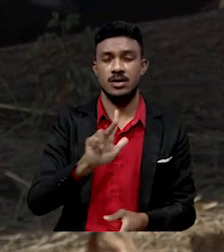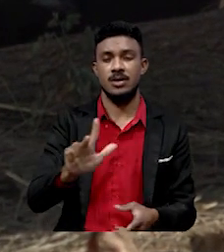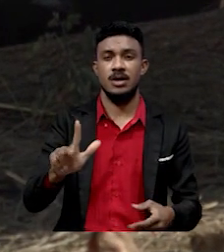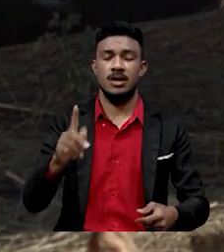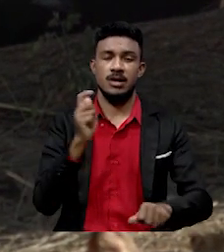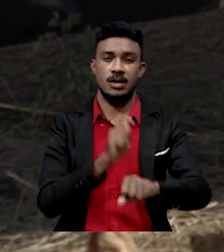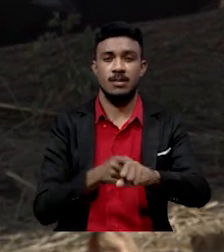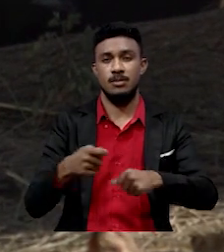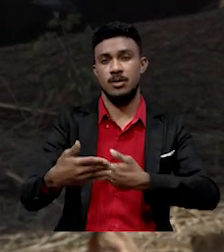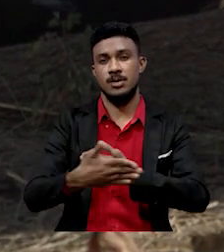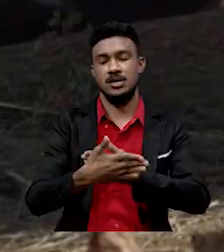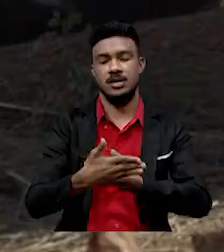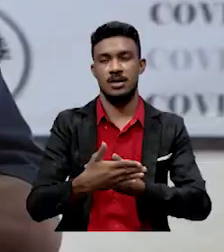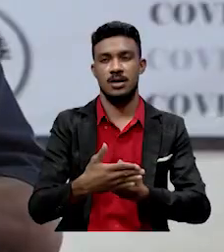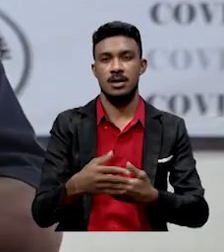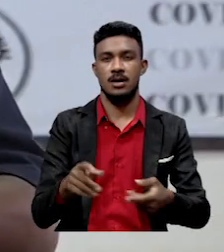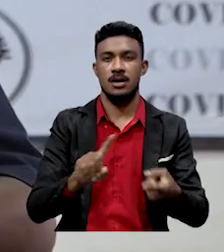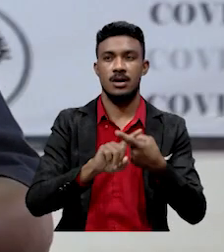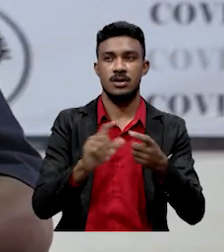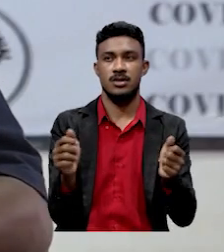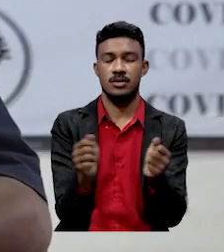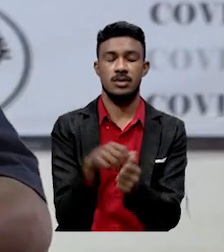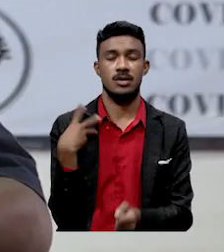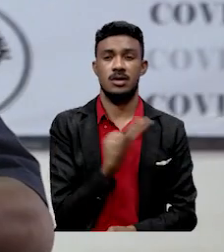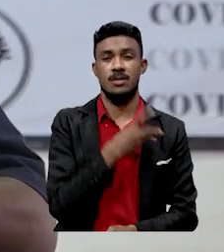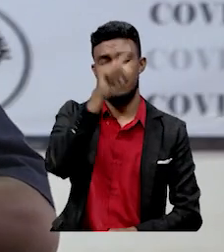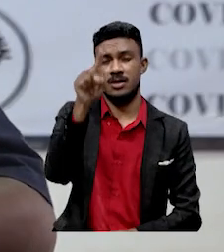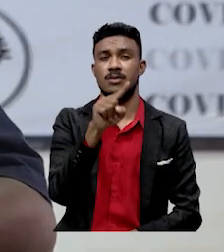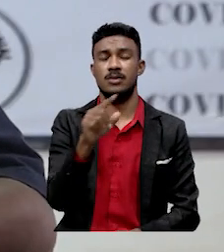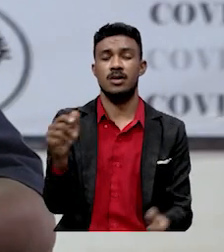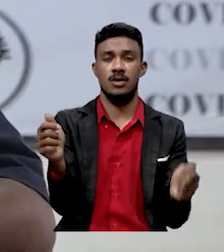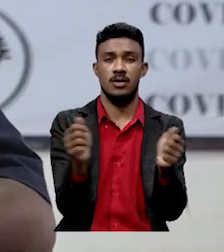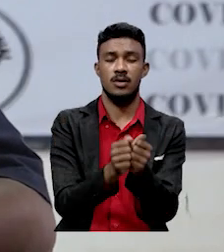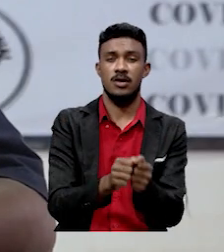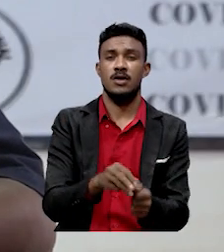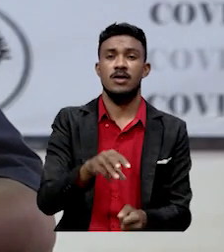besik. Relação ho itne pergunta liga ho lisu,